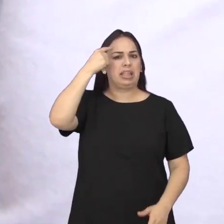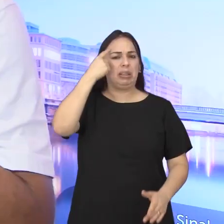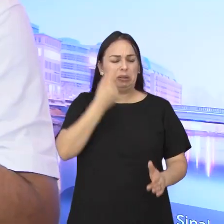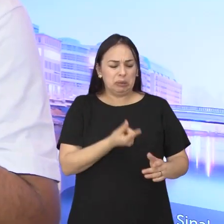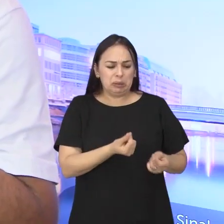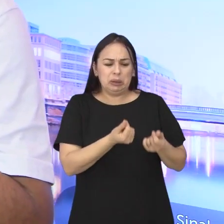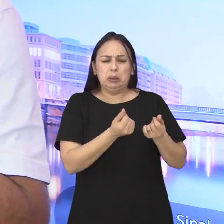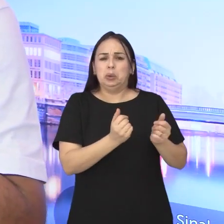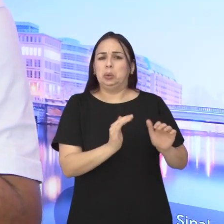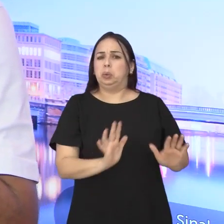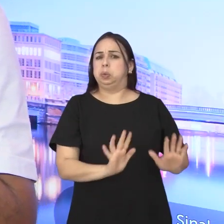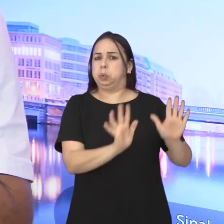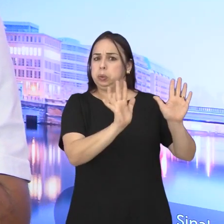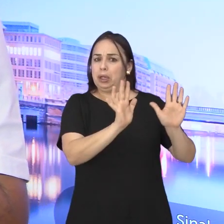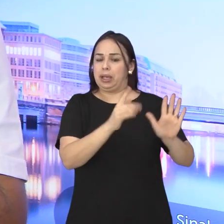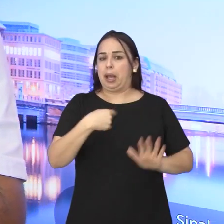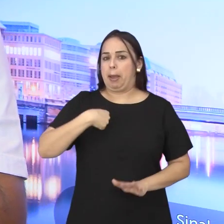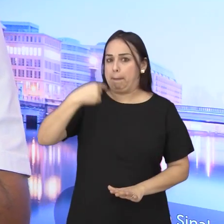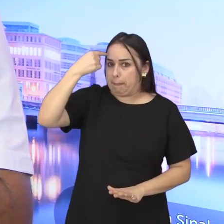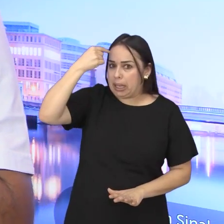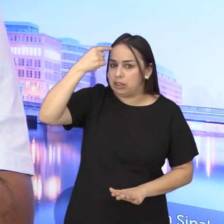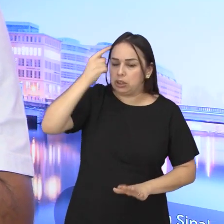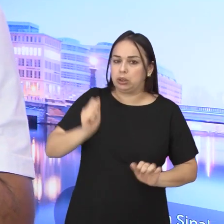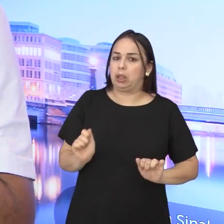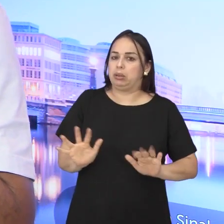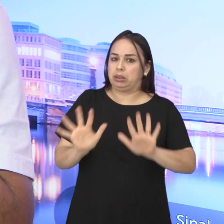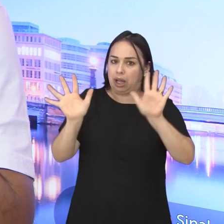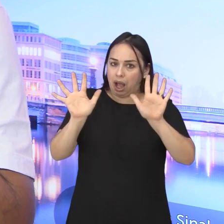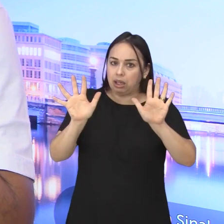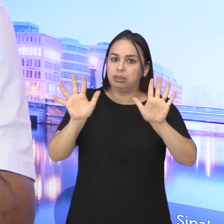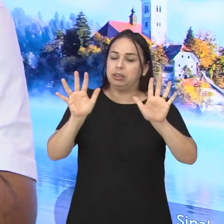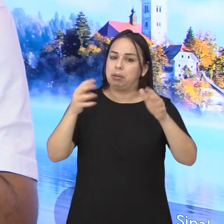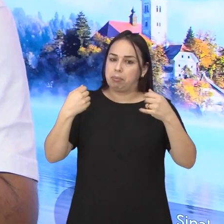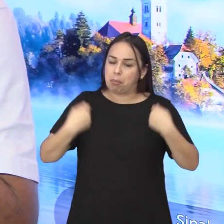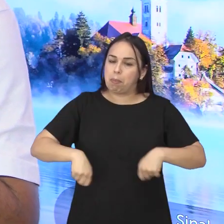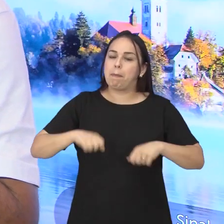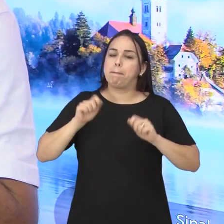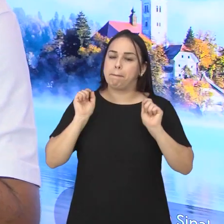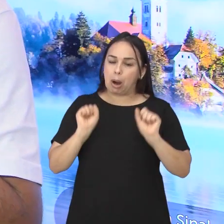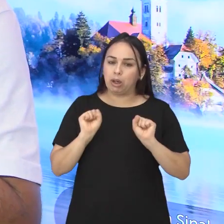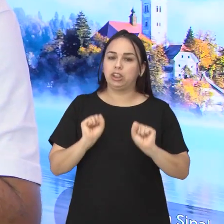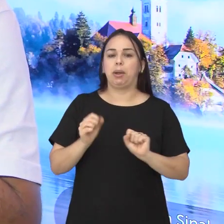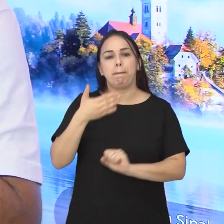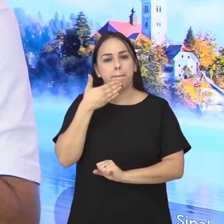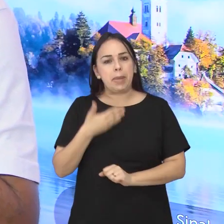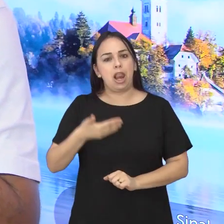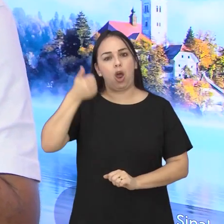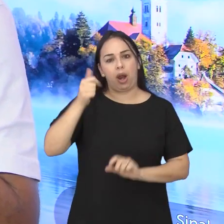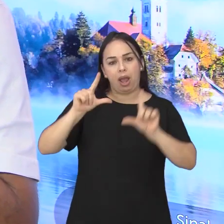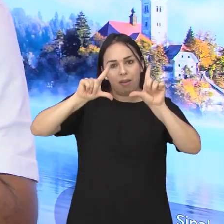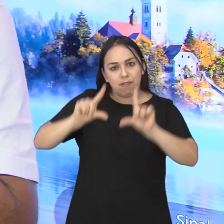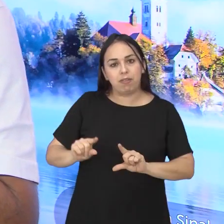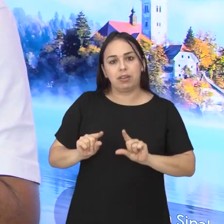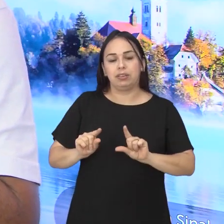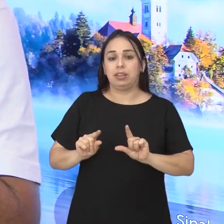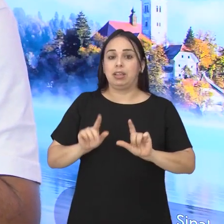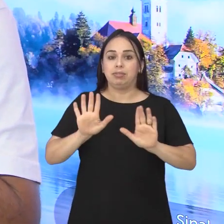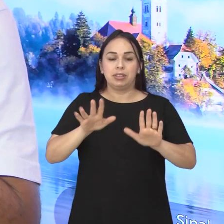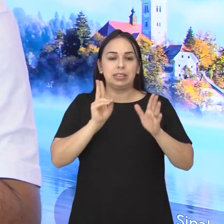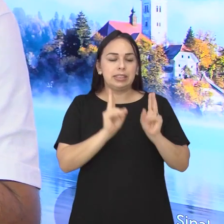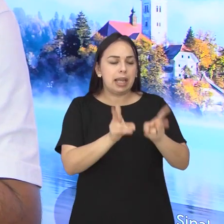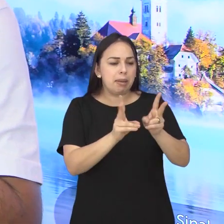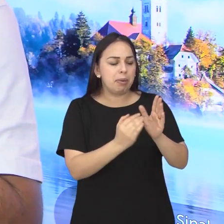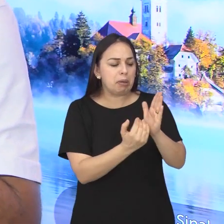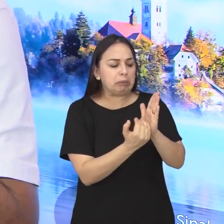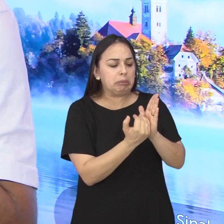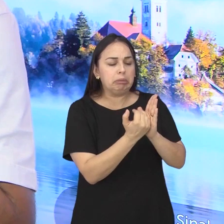salgado. Eu acho que ainda está alto o valor, né? Poderia melhorar isso daí, né? A conta, ela nunca para de subir, né? Então